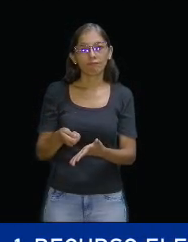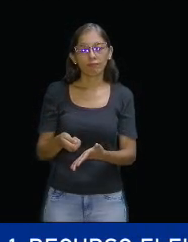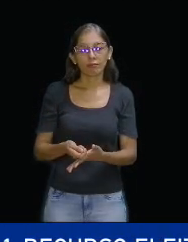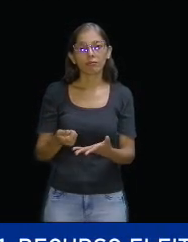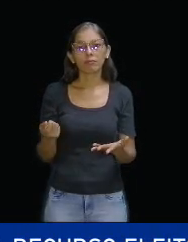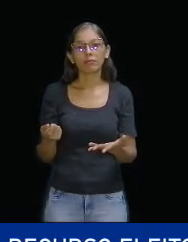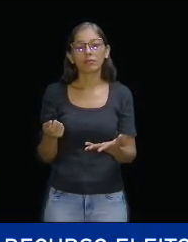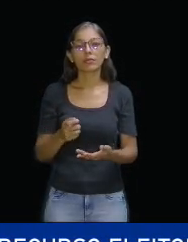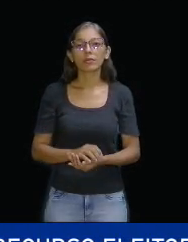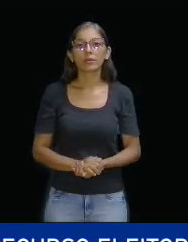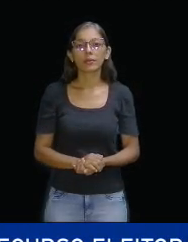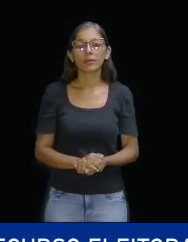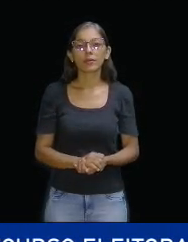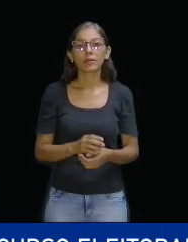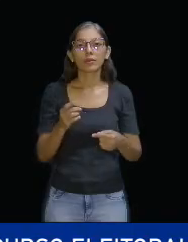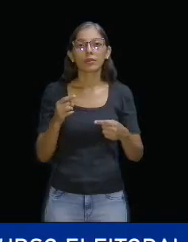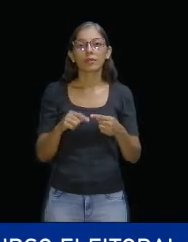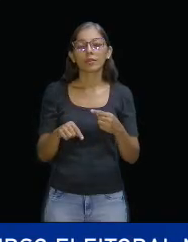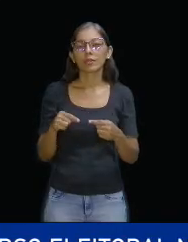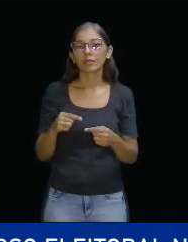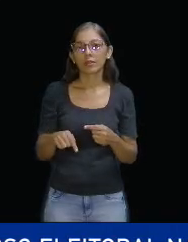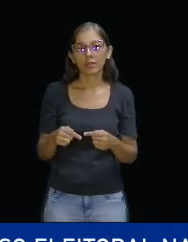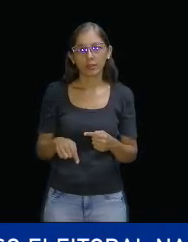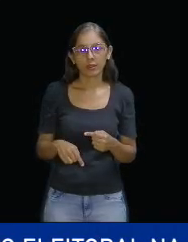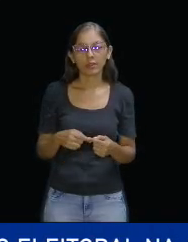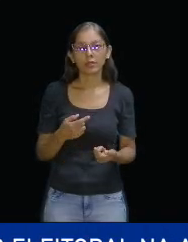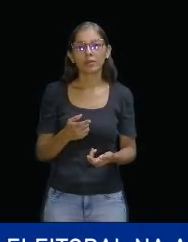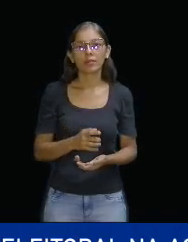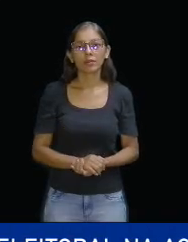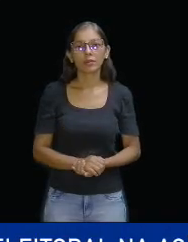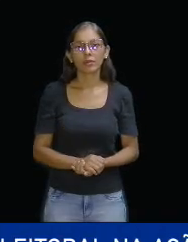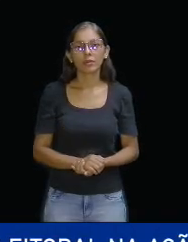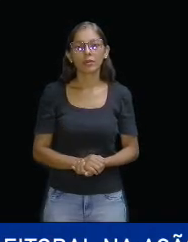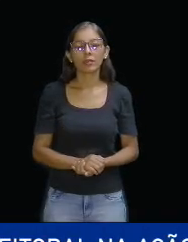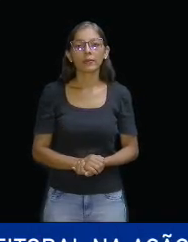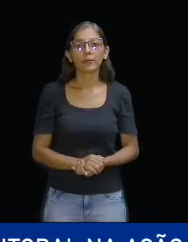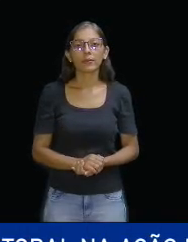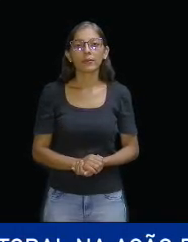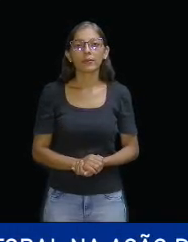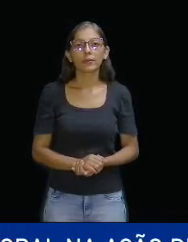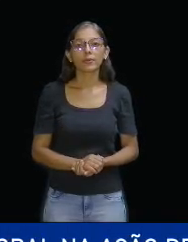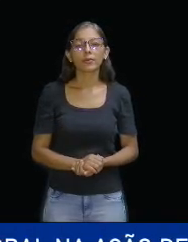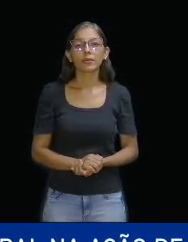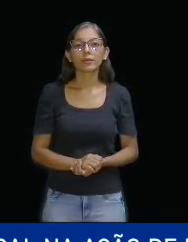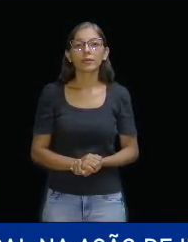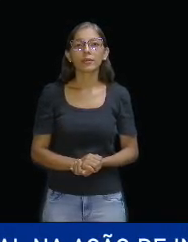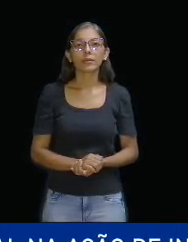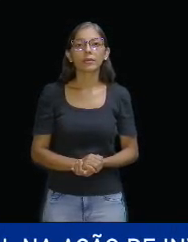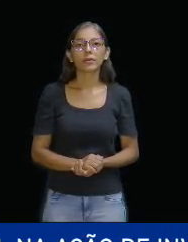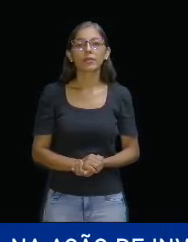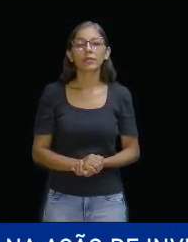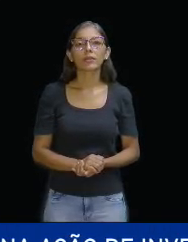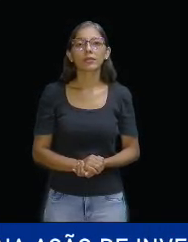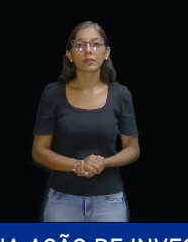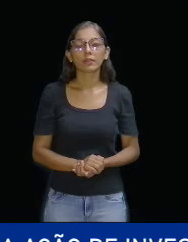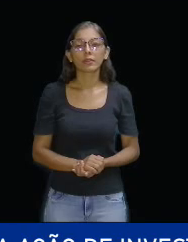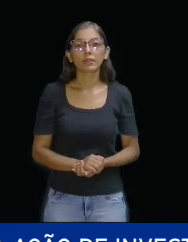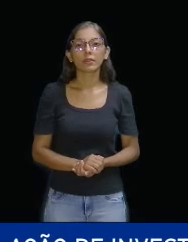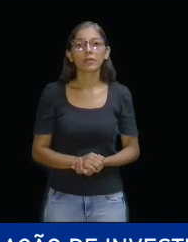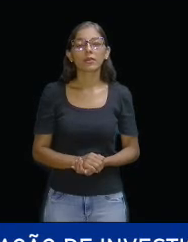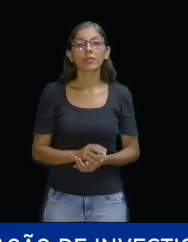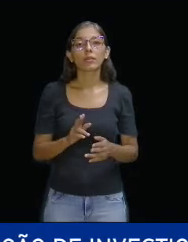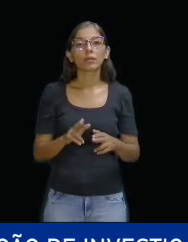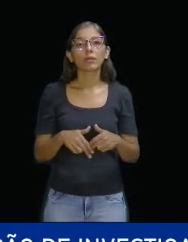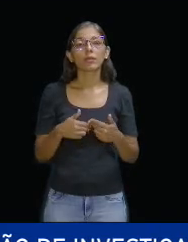exigências foi satisfatoriamente atendida no presente feito. É de se destacar